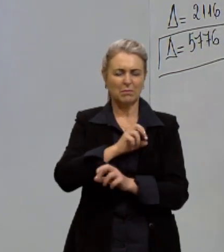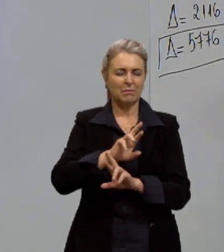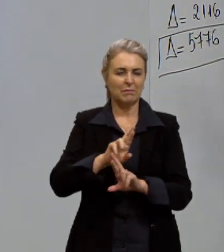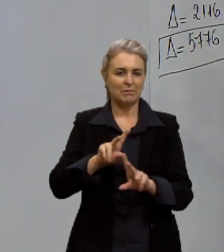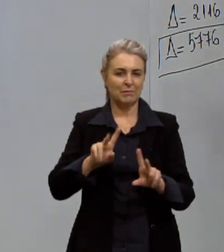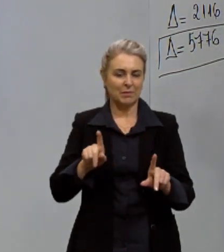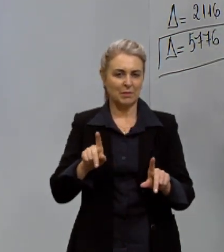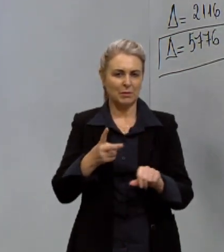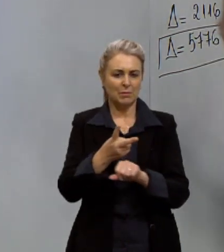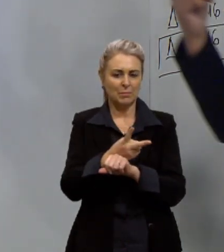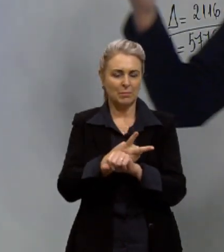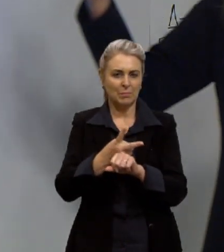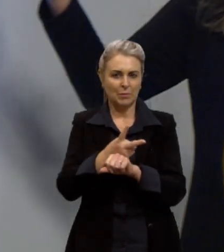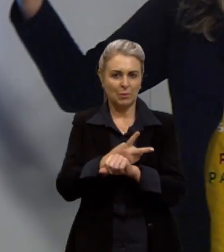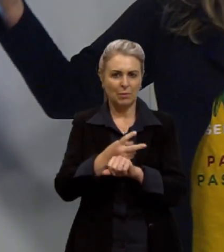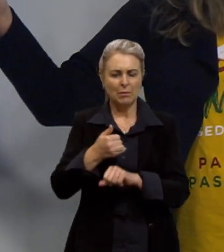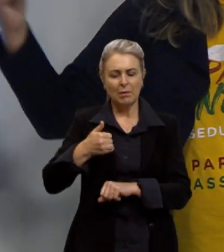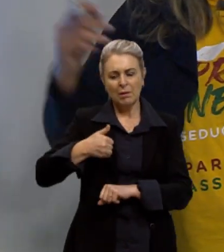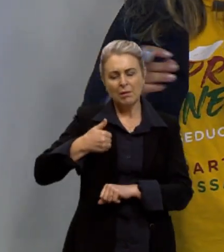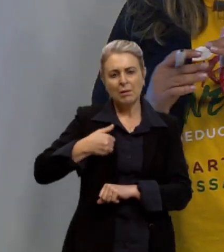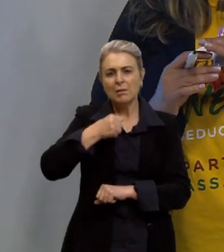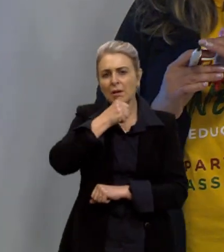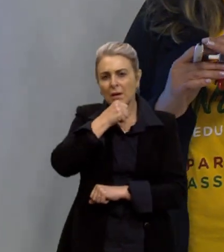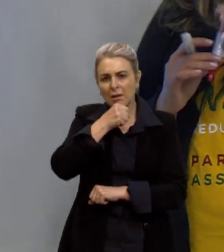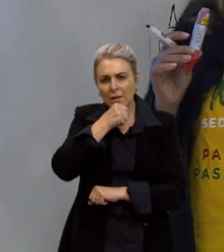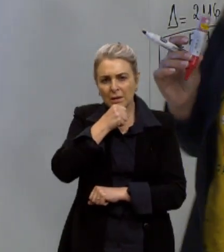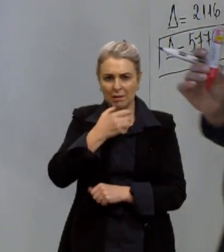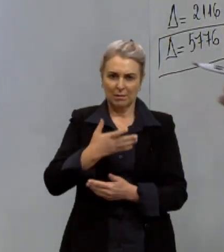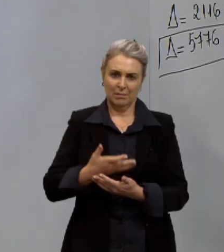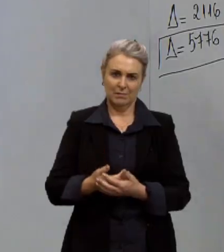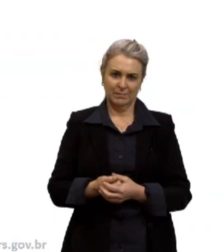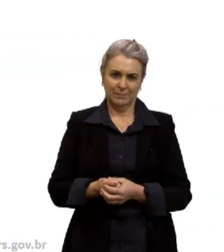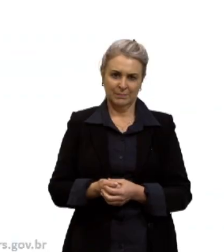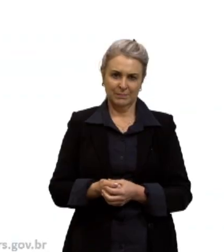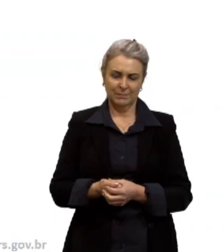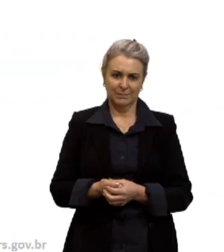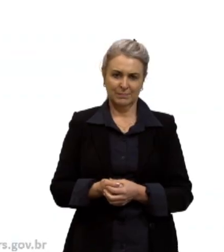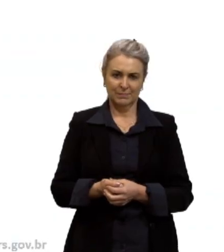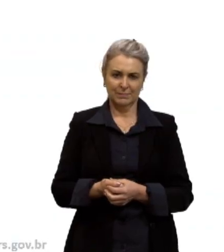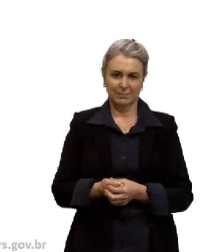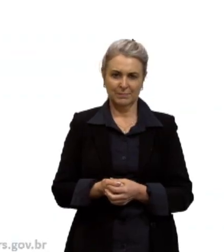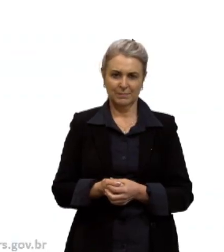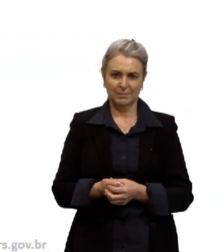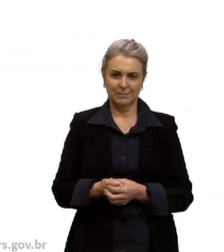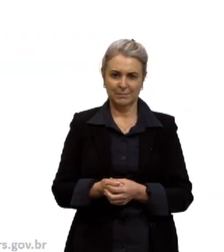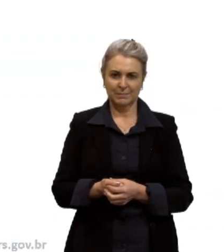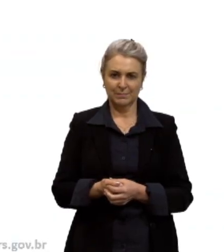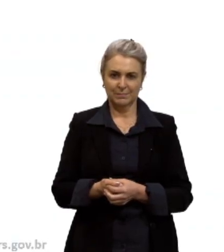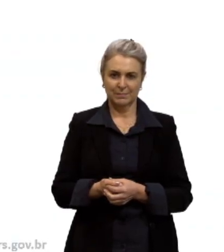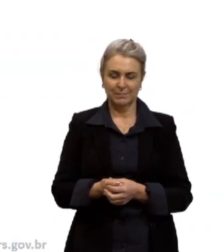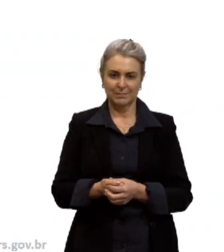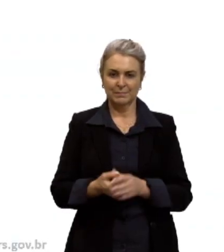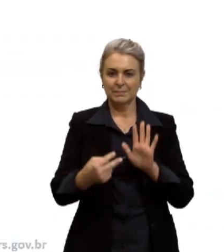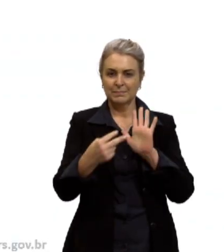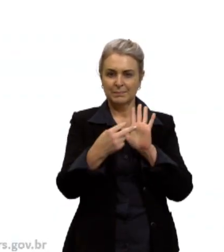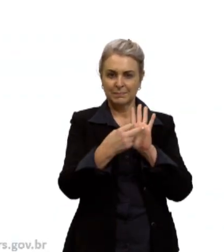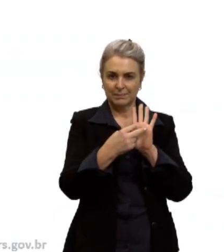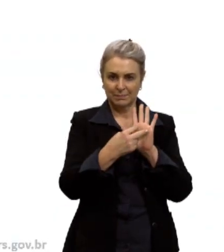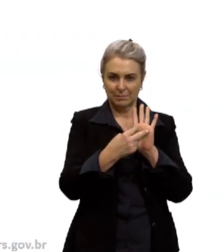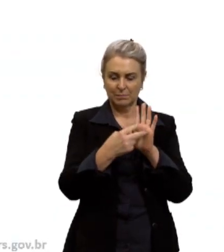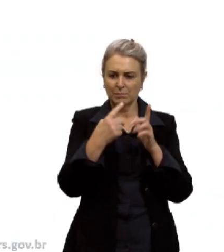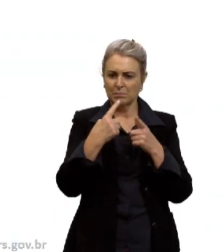eu estou procurando é uma idade da avó. Ah, então já vamos ficar atentos aqui, porque não vai servir uma